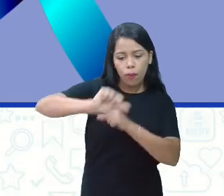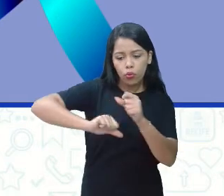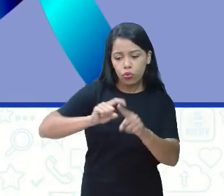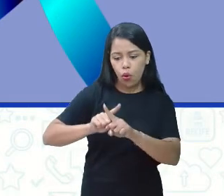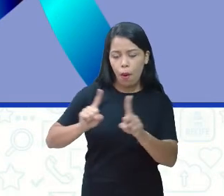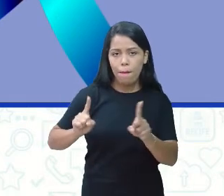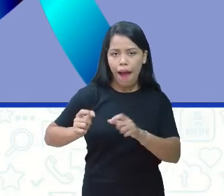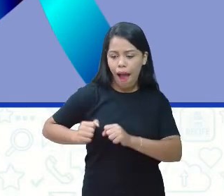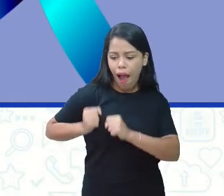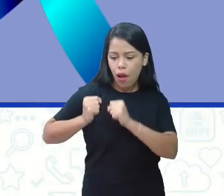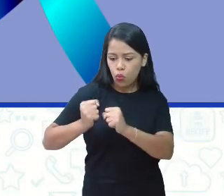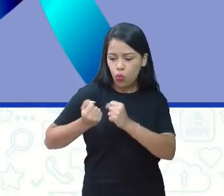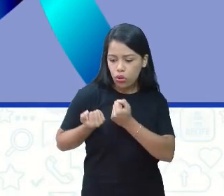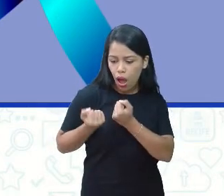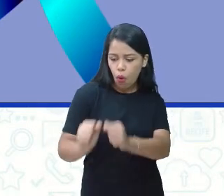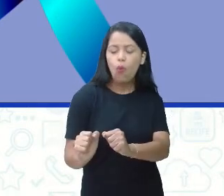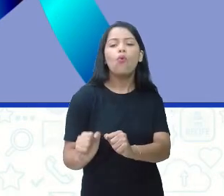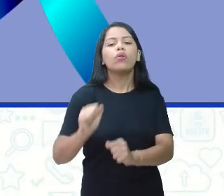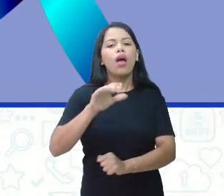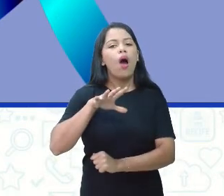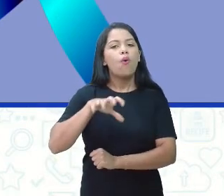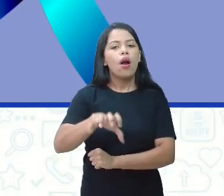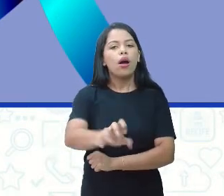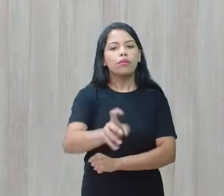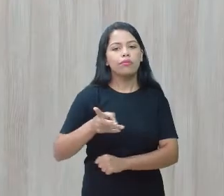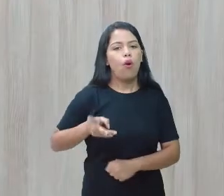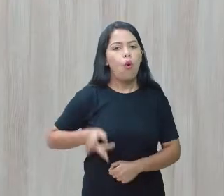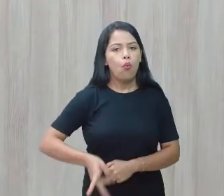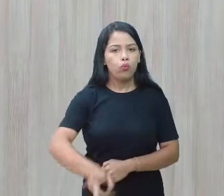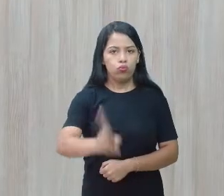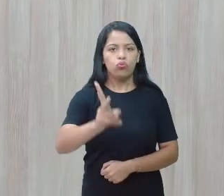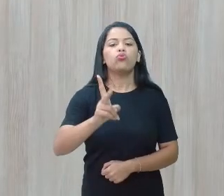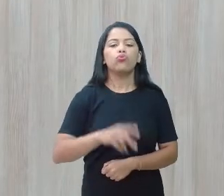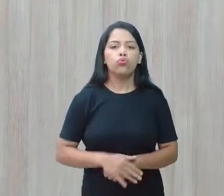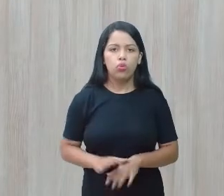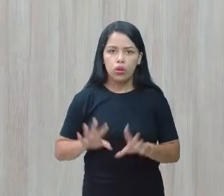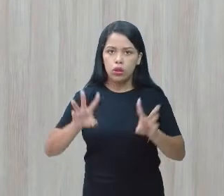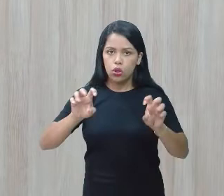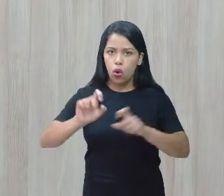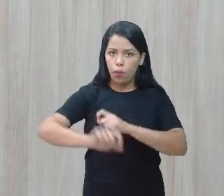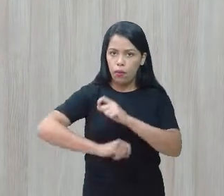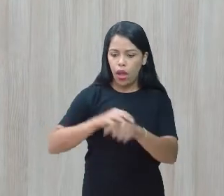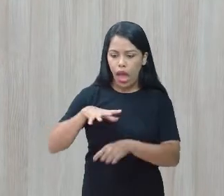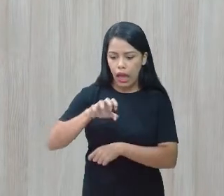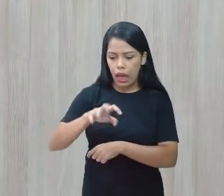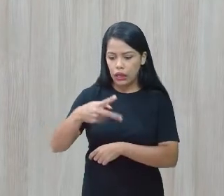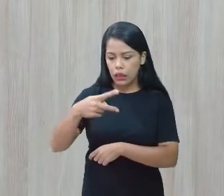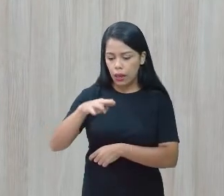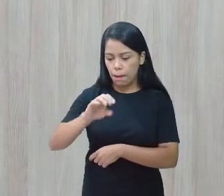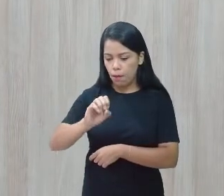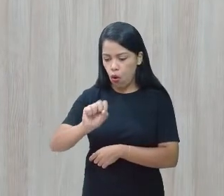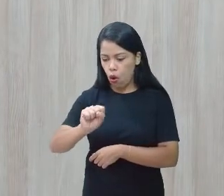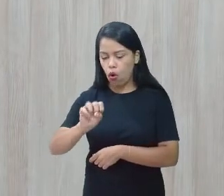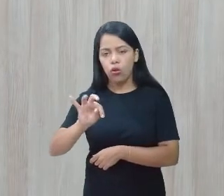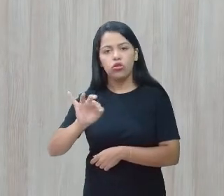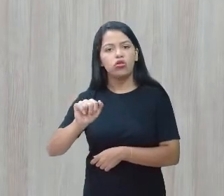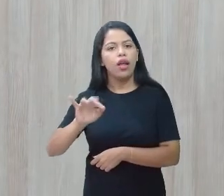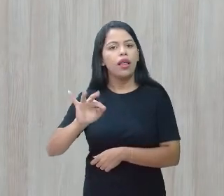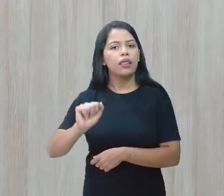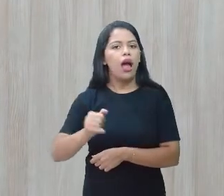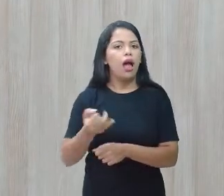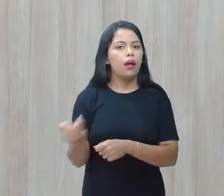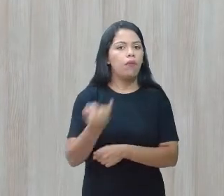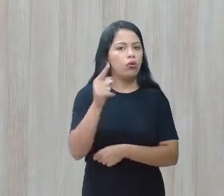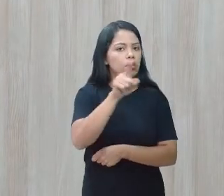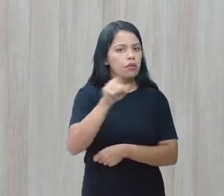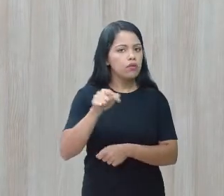luta no Novembro Azul é em relação ao câncer de próstata. É muito importante que vocês avisem, pessoal, que